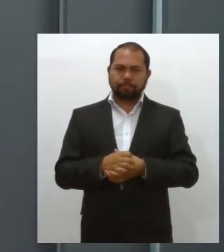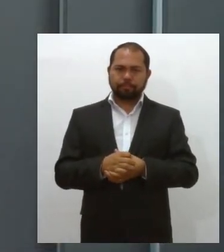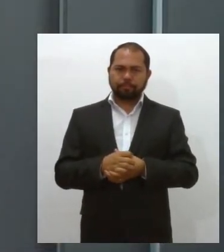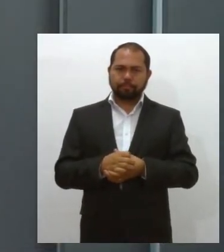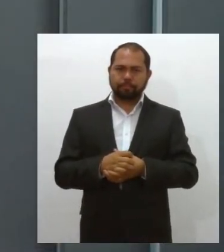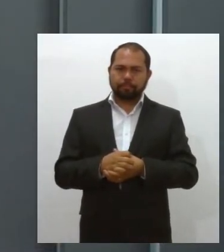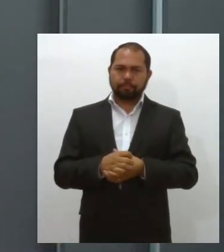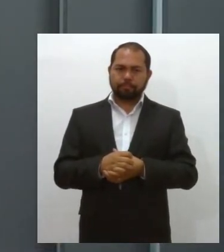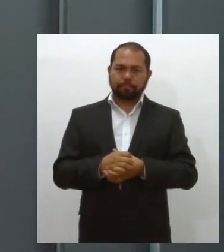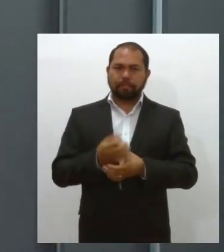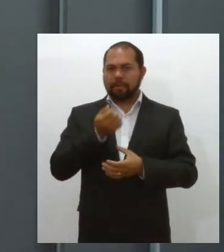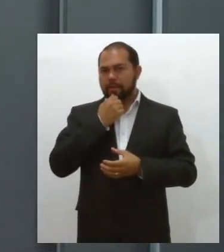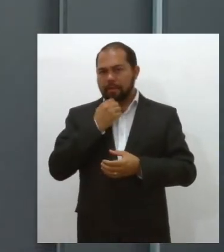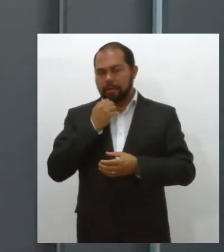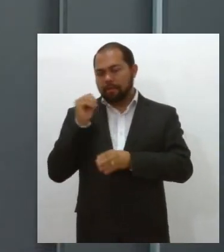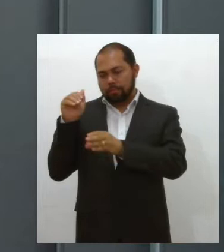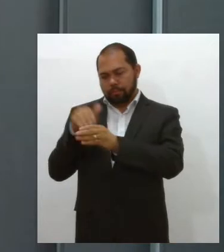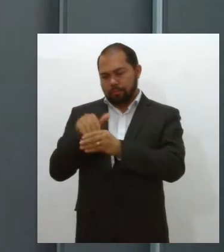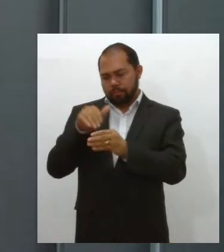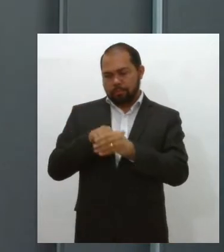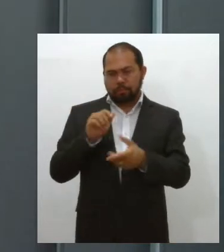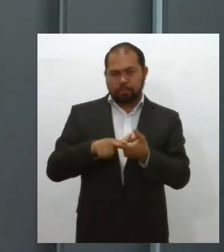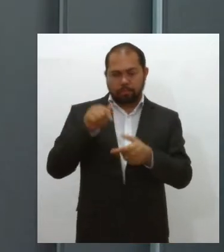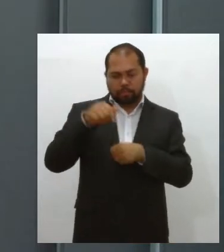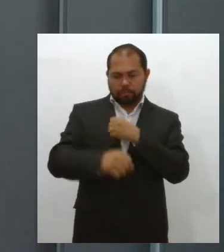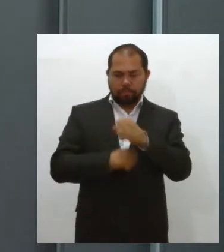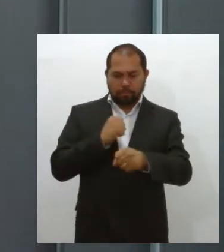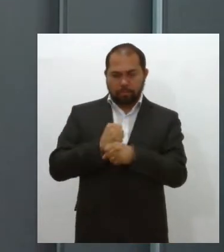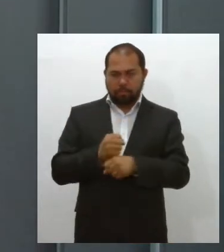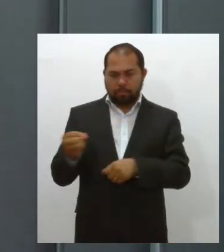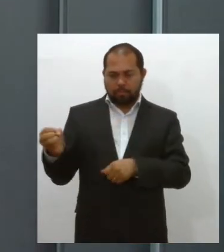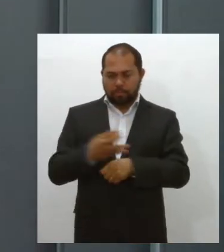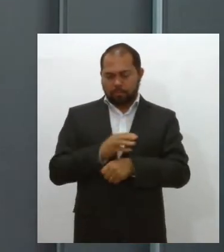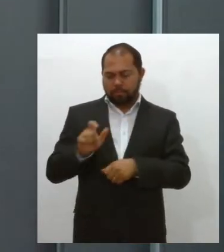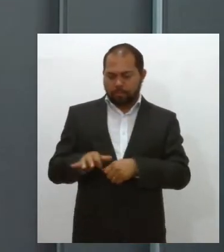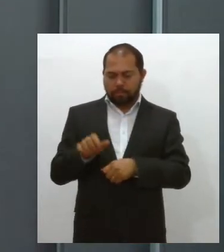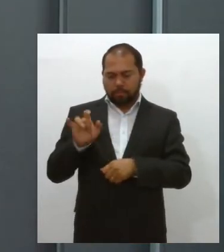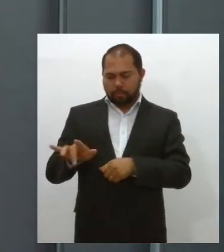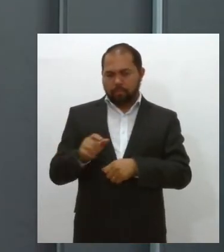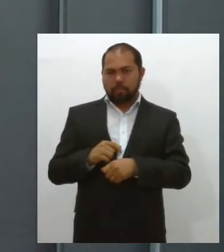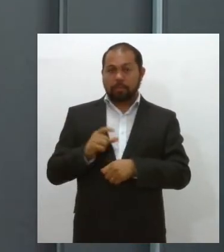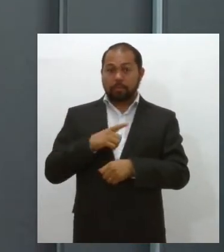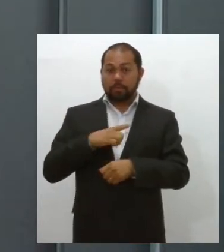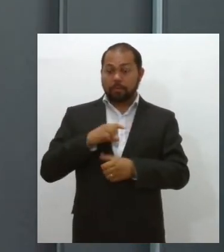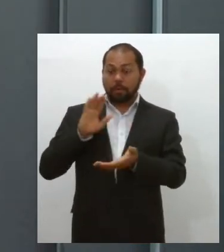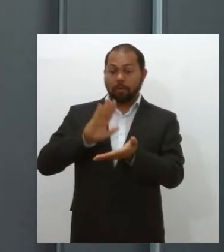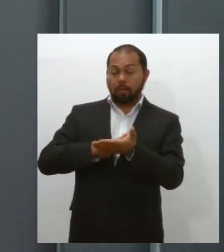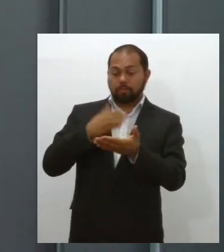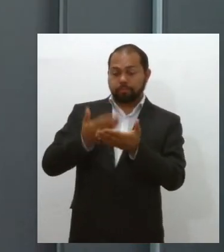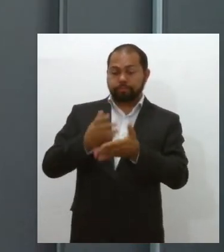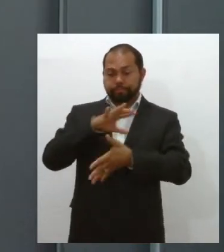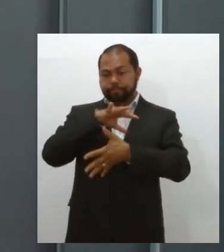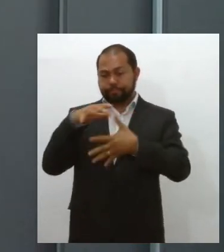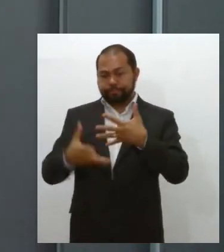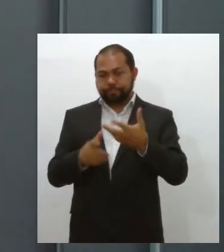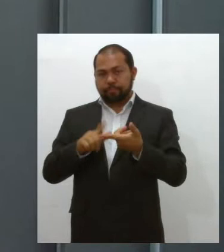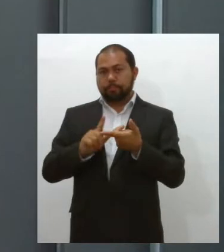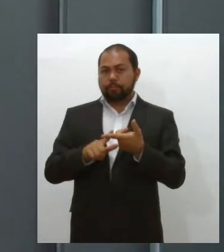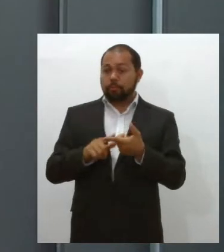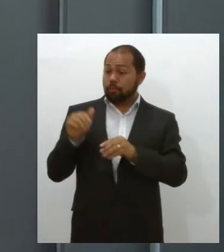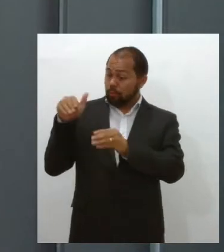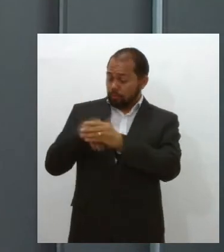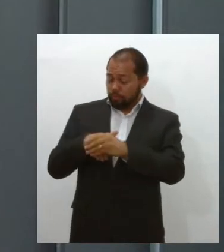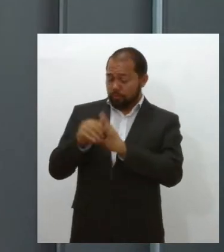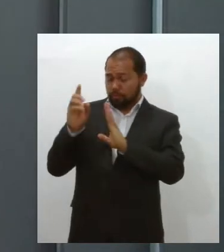Olha, ainda sobre as eleições. Este ano, as novas urnas eletrônicas contarão com tradução em Libras. O voto é um direito de todos